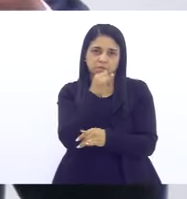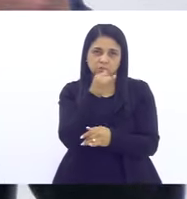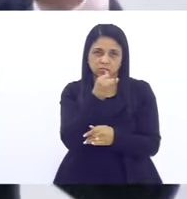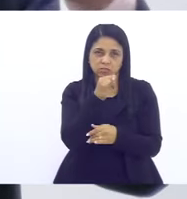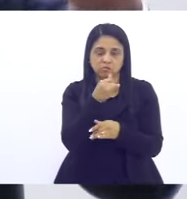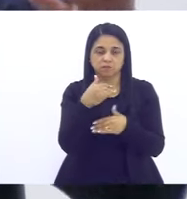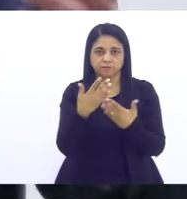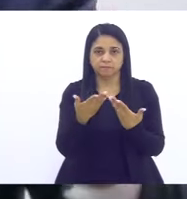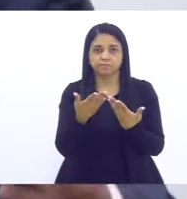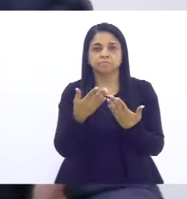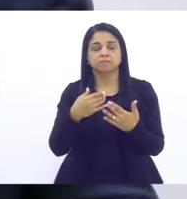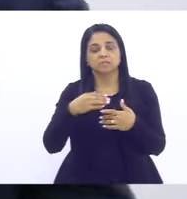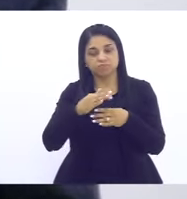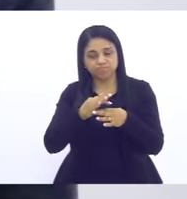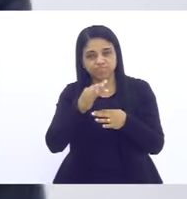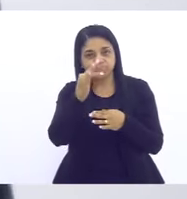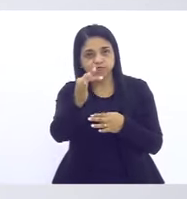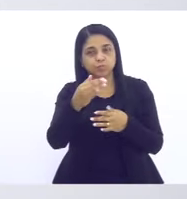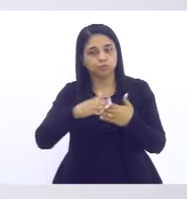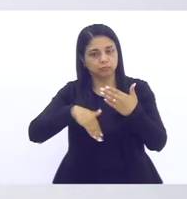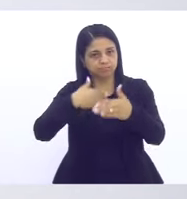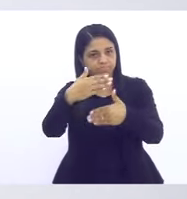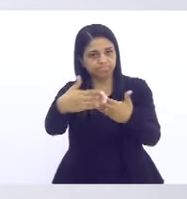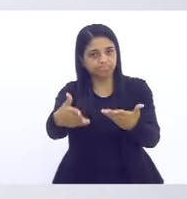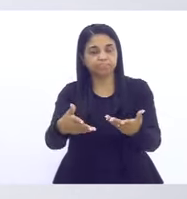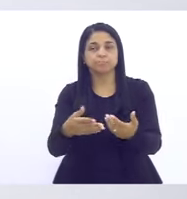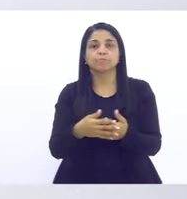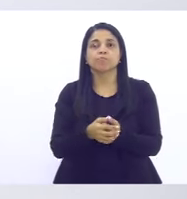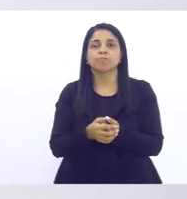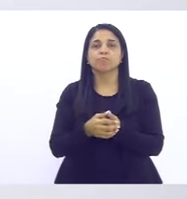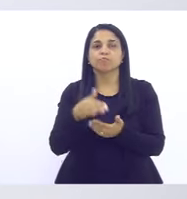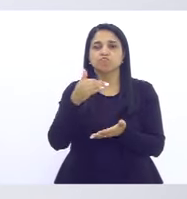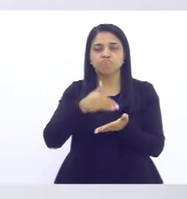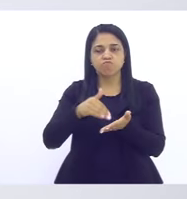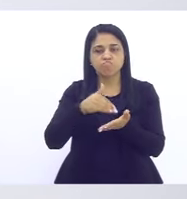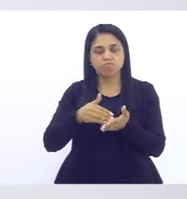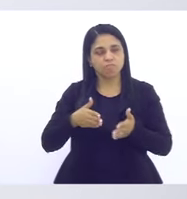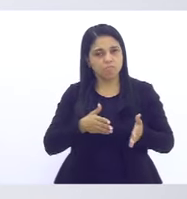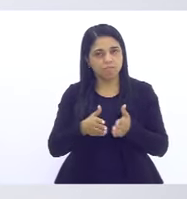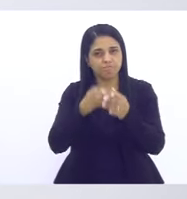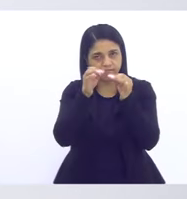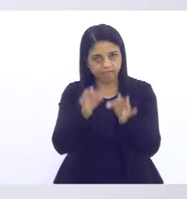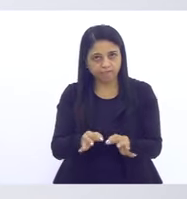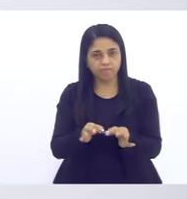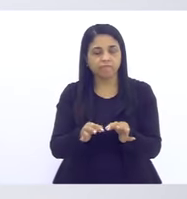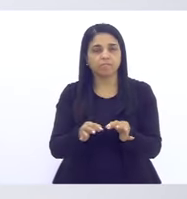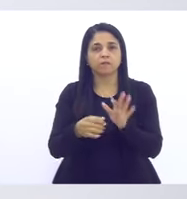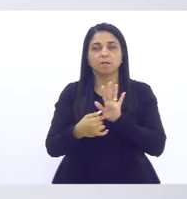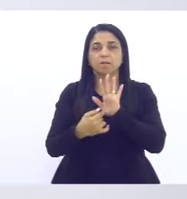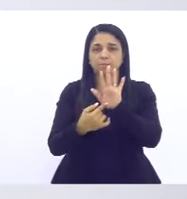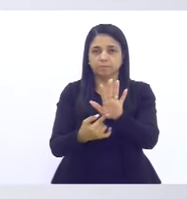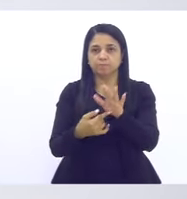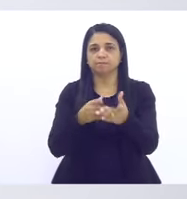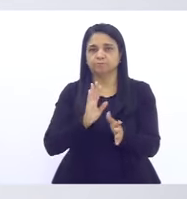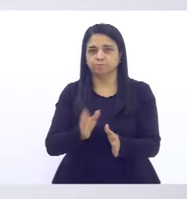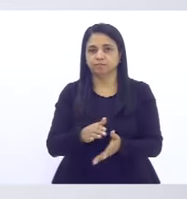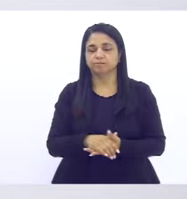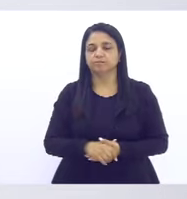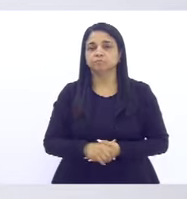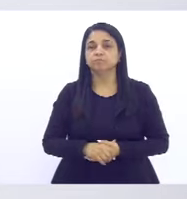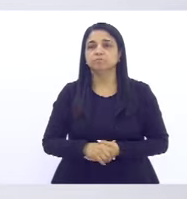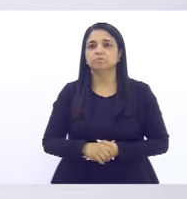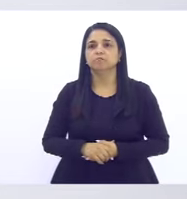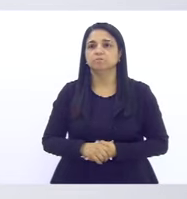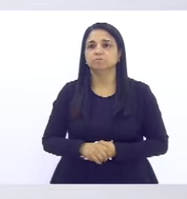de agora para os próximos anos. A secretaria está no caminho certo, pelo aquilo que Vossa Excelência apresentou. E